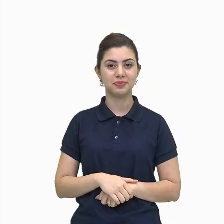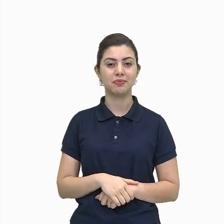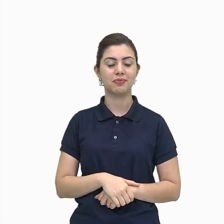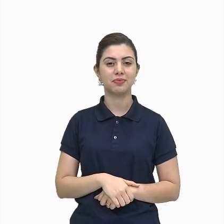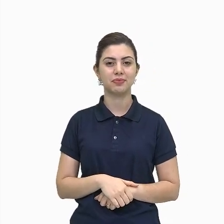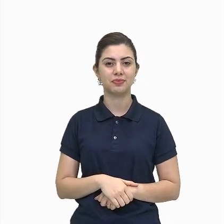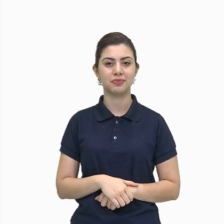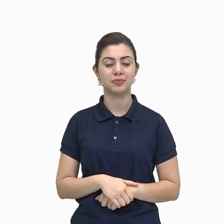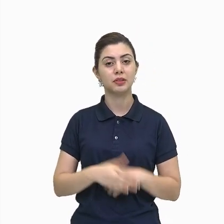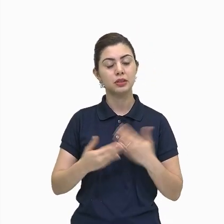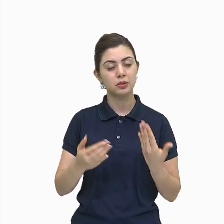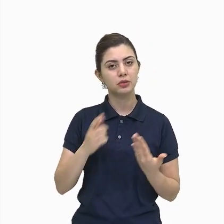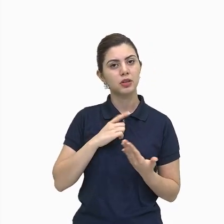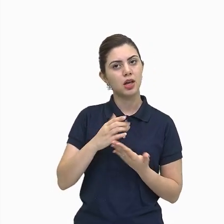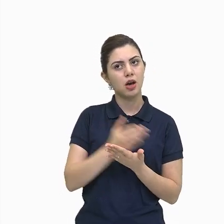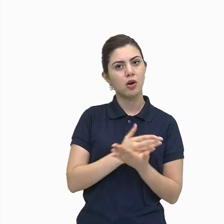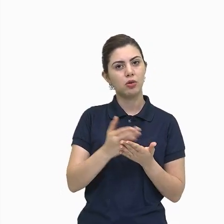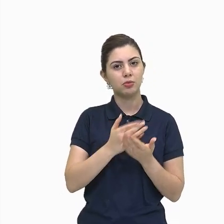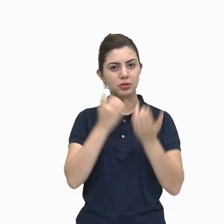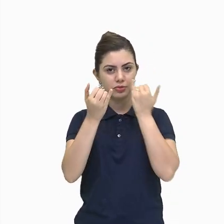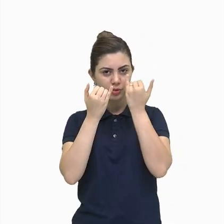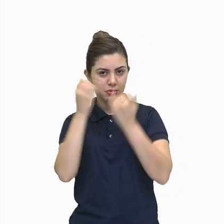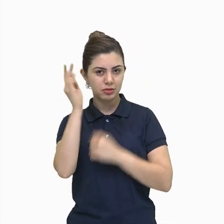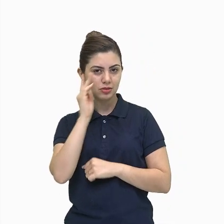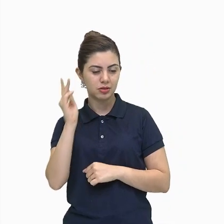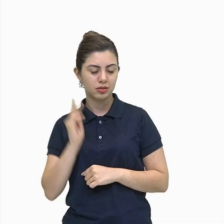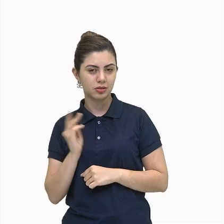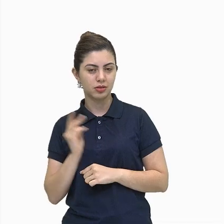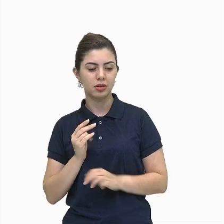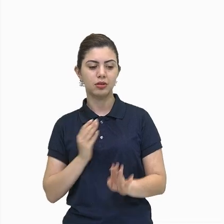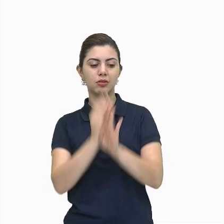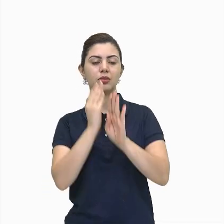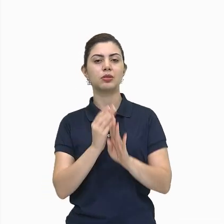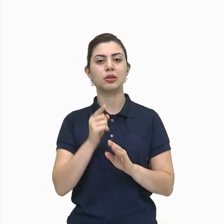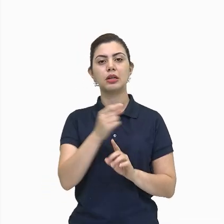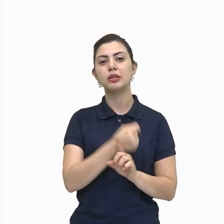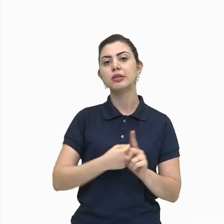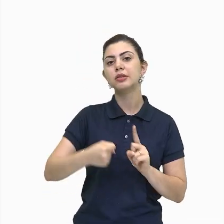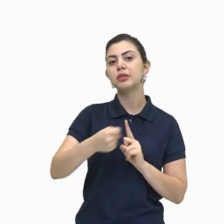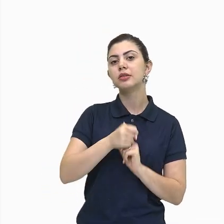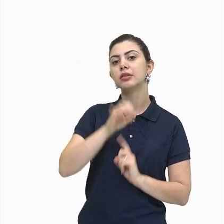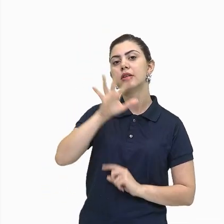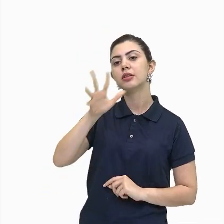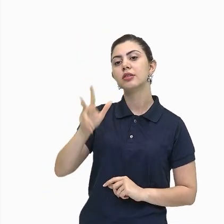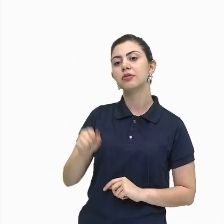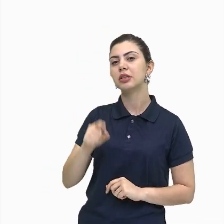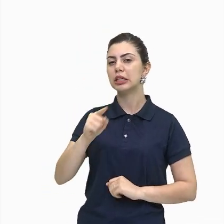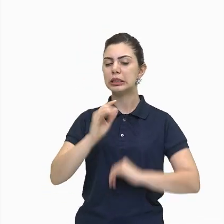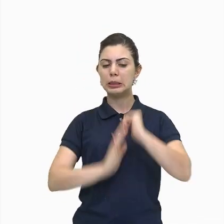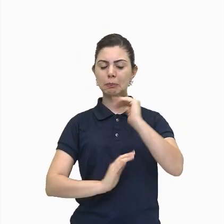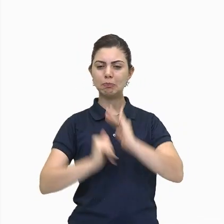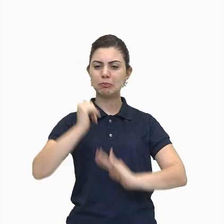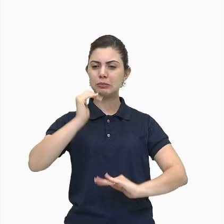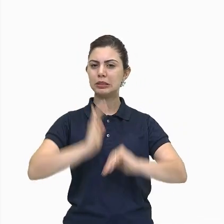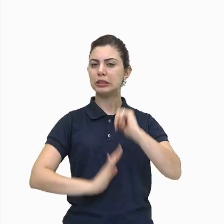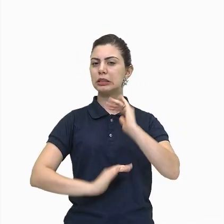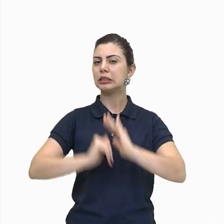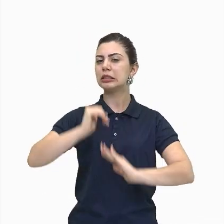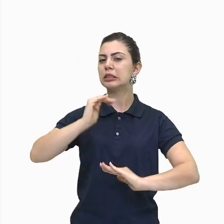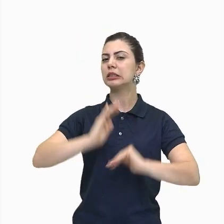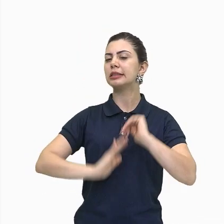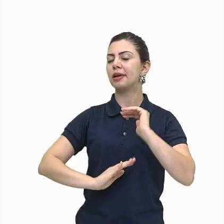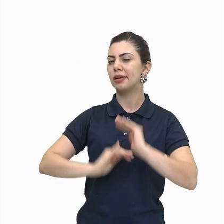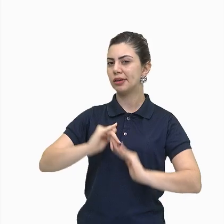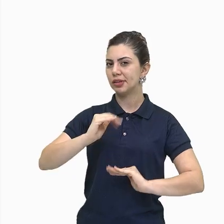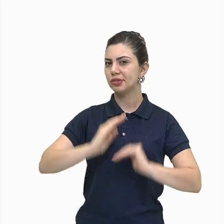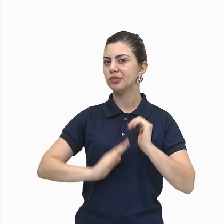encontrar relatos históricos que essas sociedades africanas tinham tanta habilidade, os ourives africanos eram tão